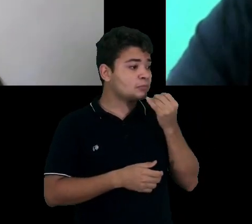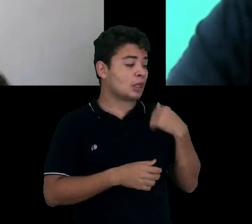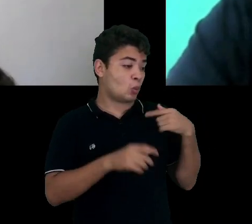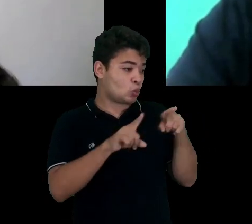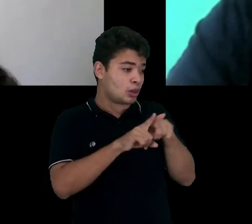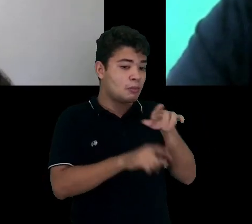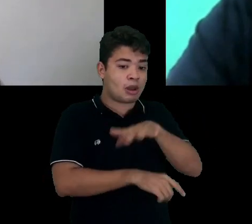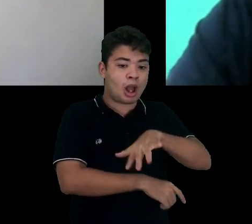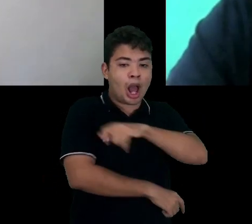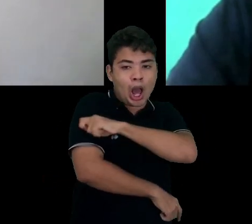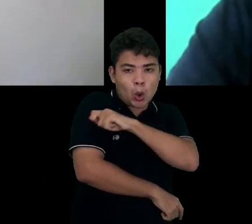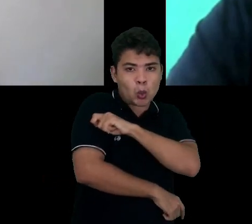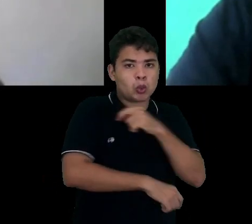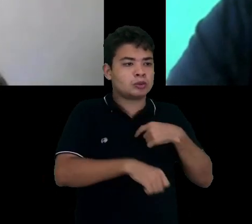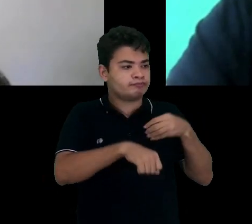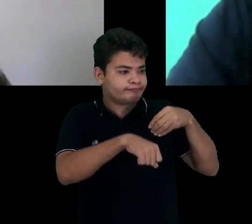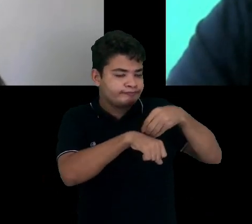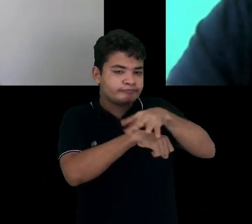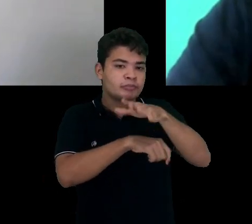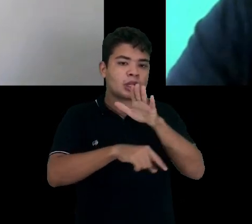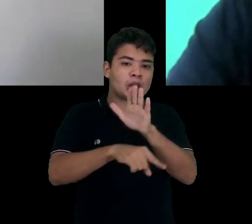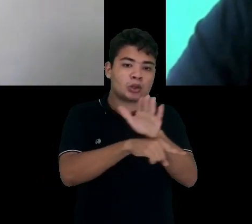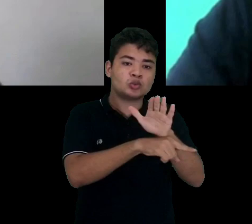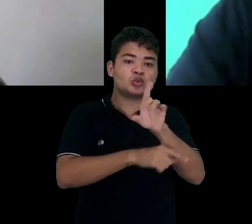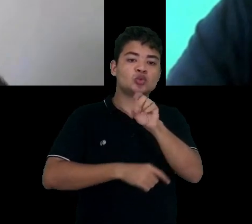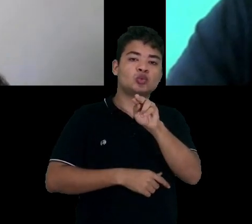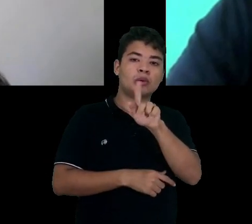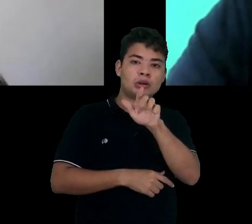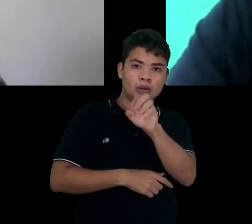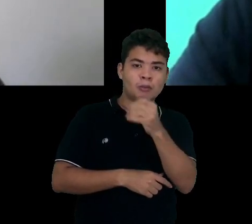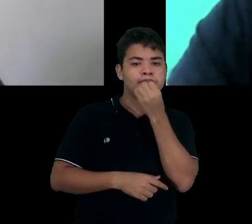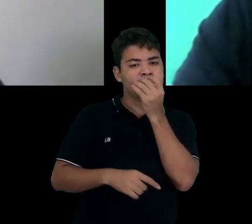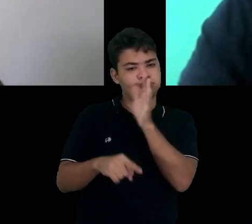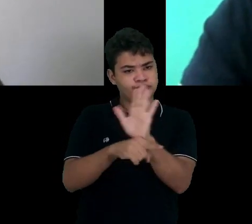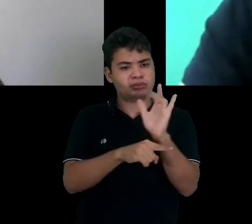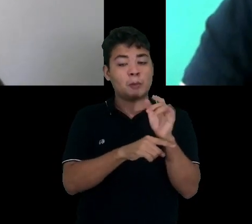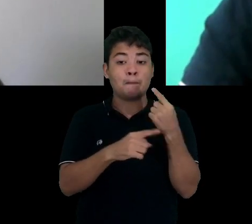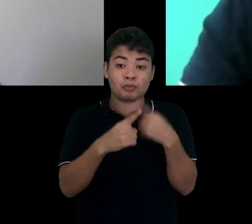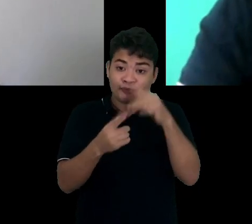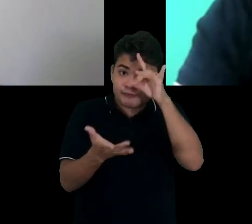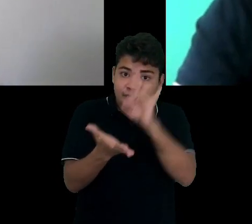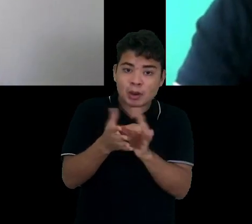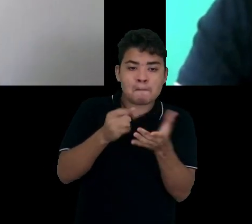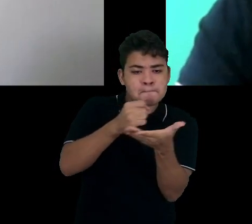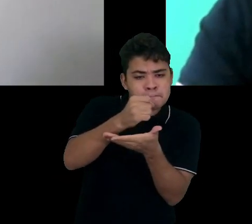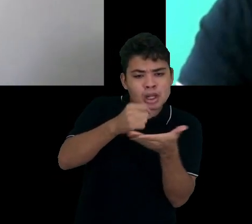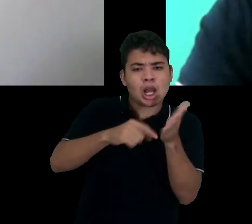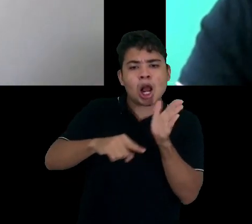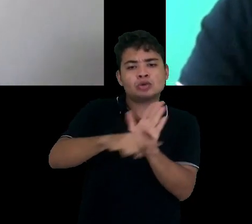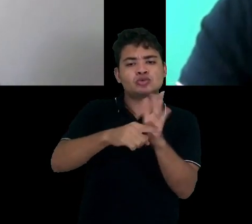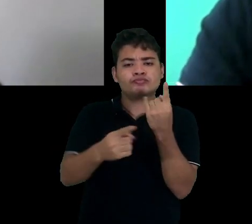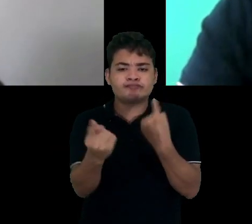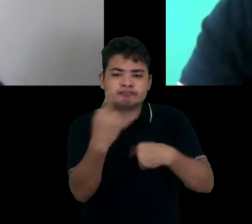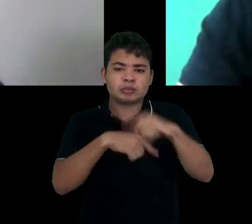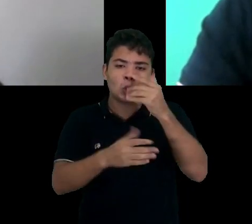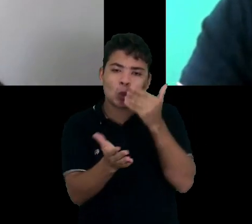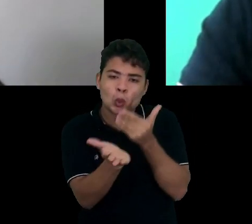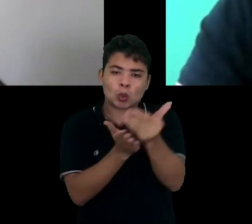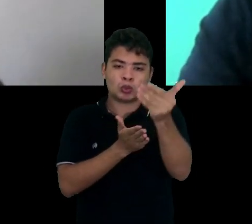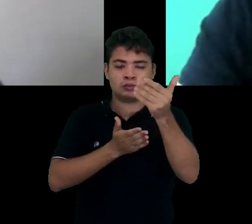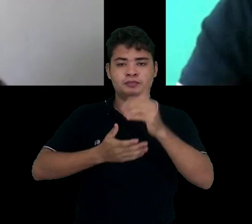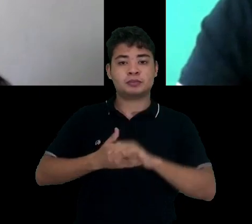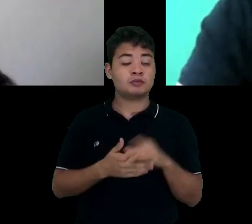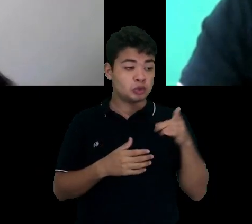para os meus alunos, né, como a gente havia comentado antes, né, aplicativos como esses são uma boa base para ajudar qualquer pessoa. E você